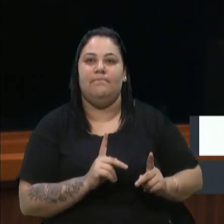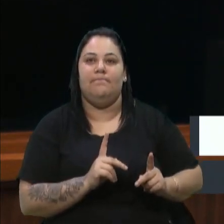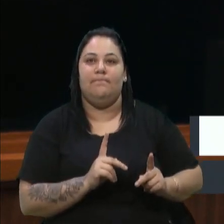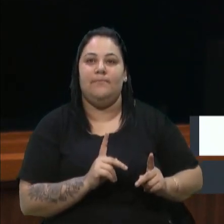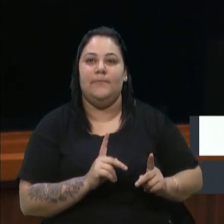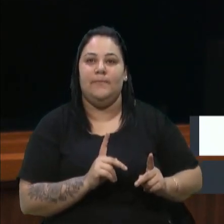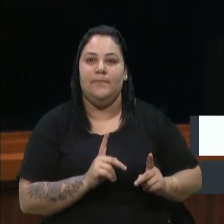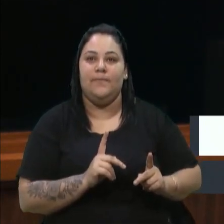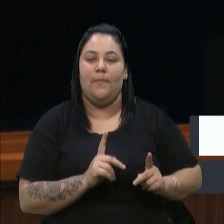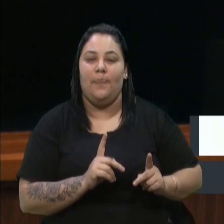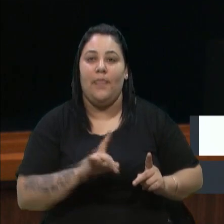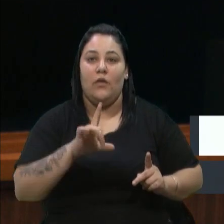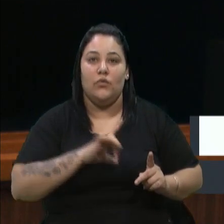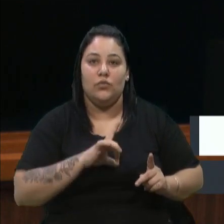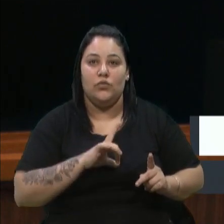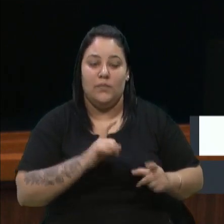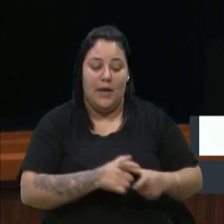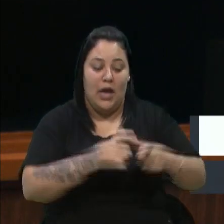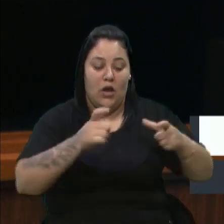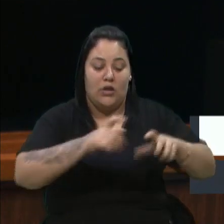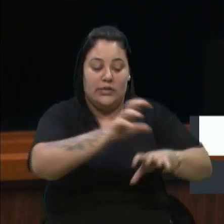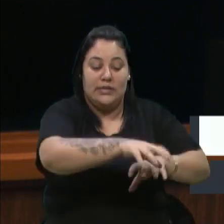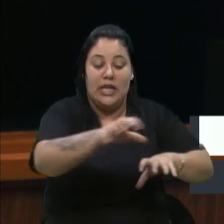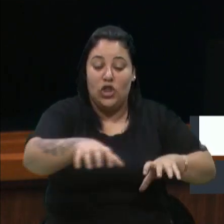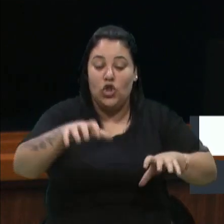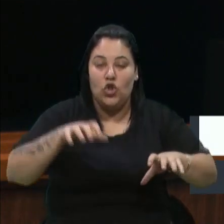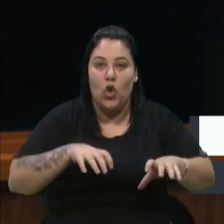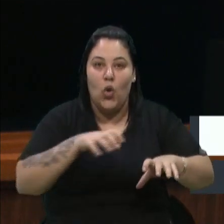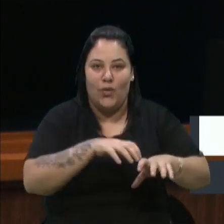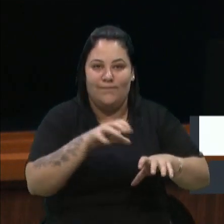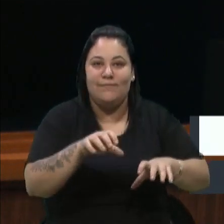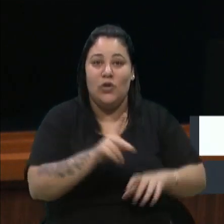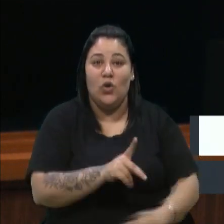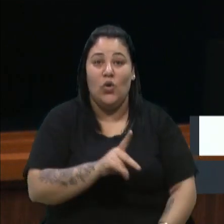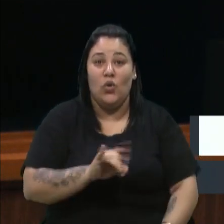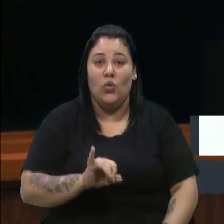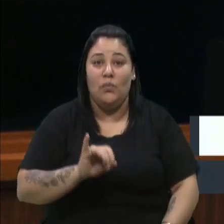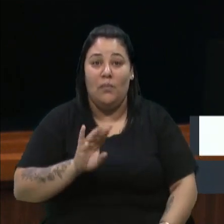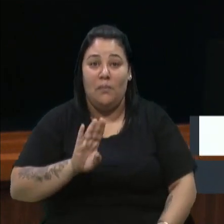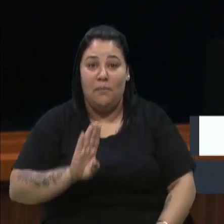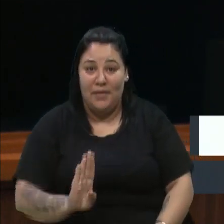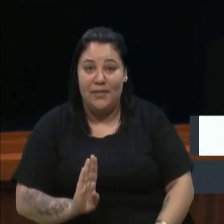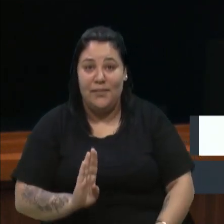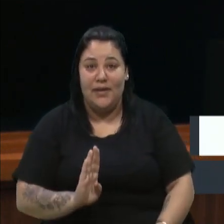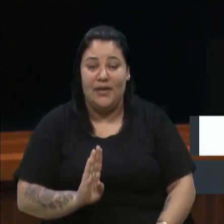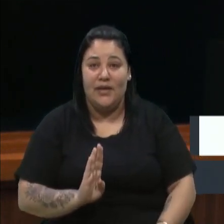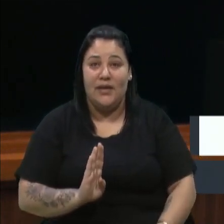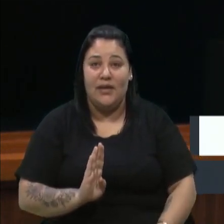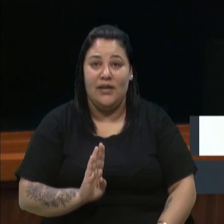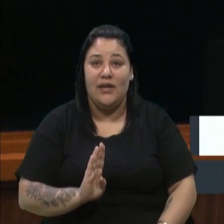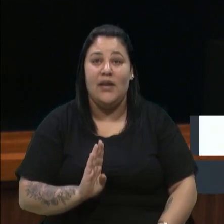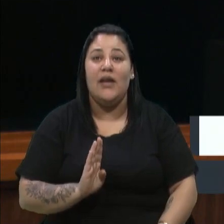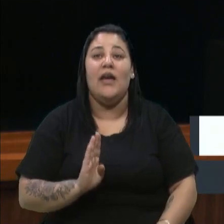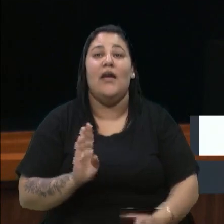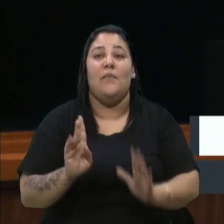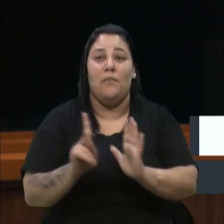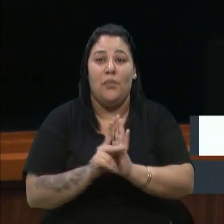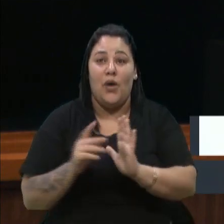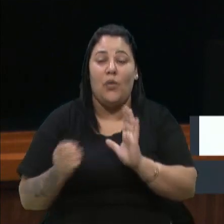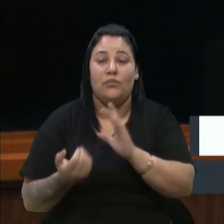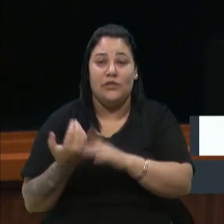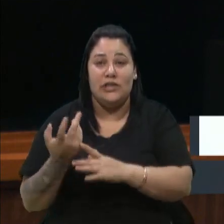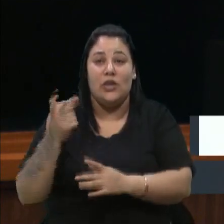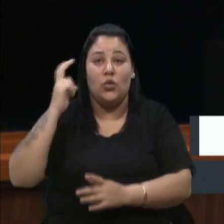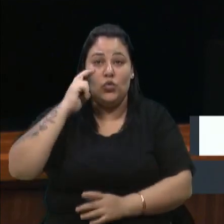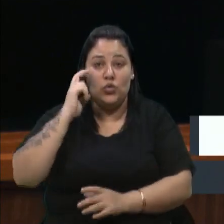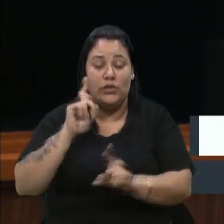o setor do PIB brasileiro vem da cultura. Então, eu quero parabenizar o Conselho